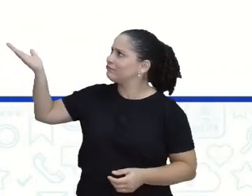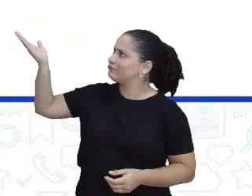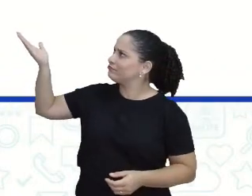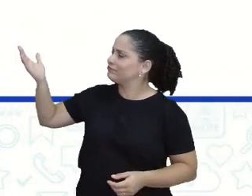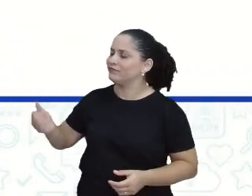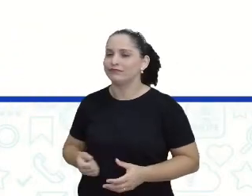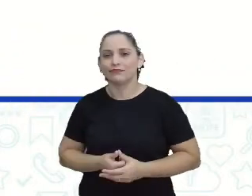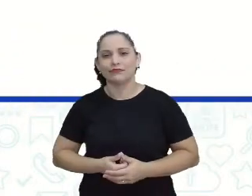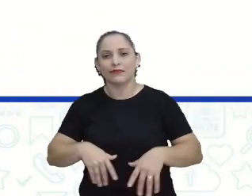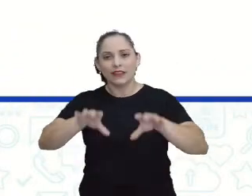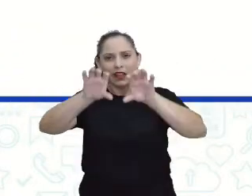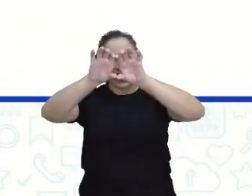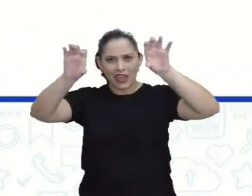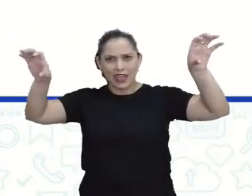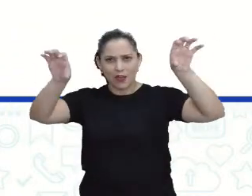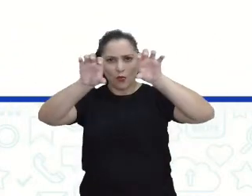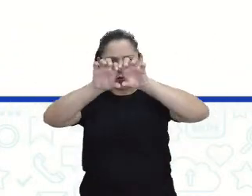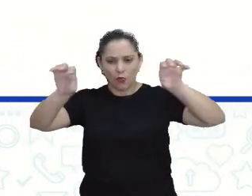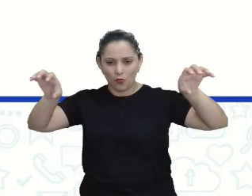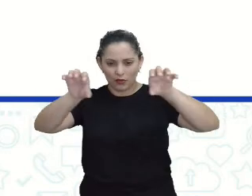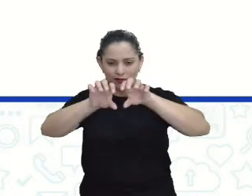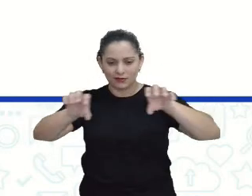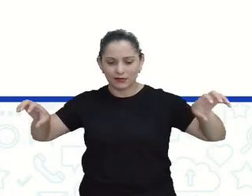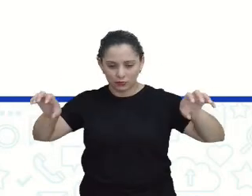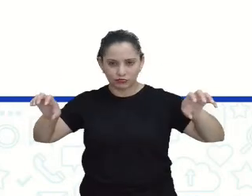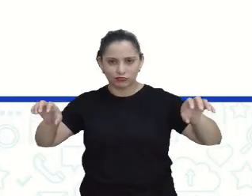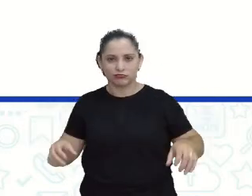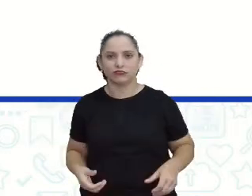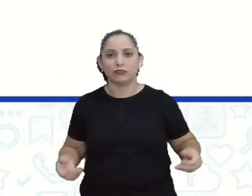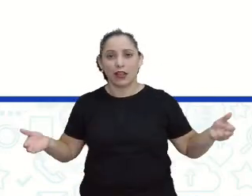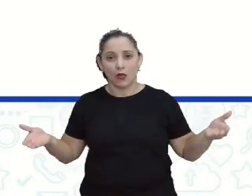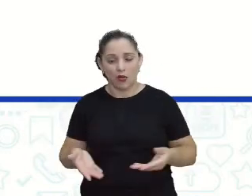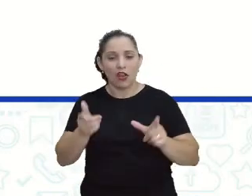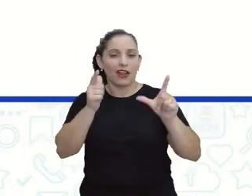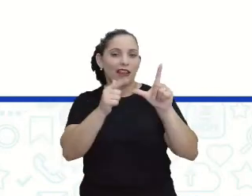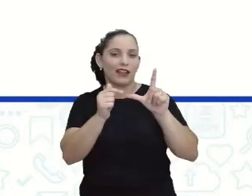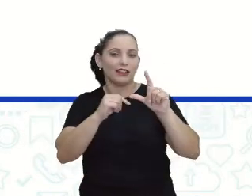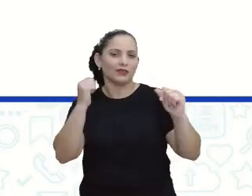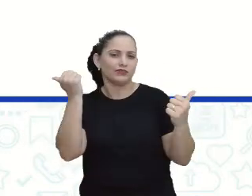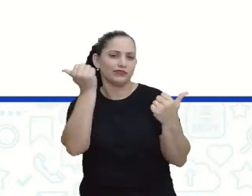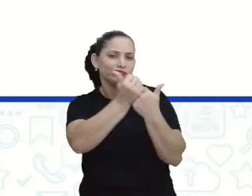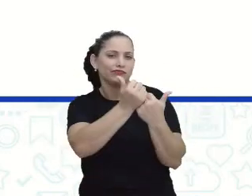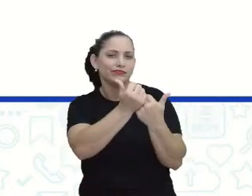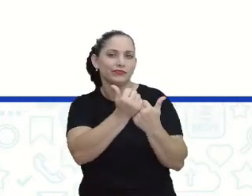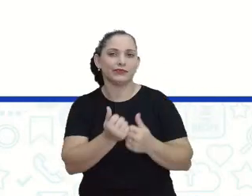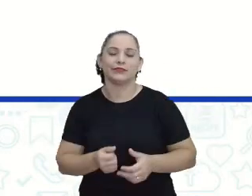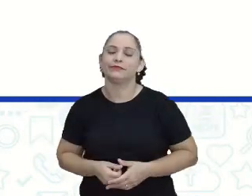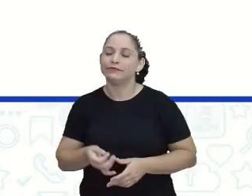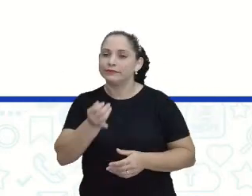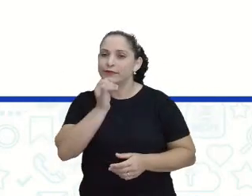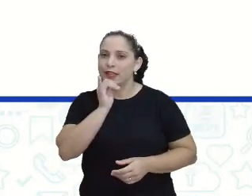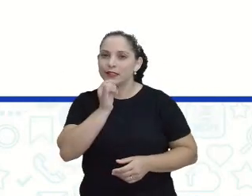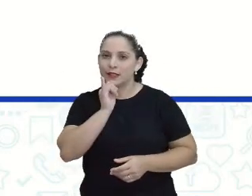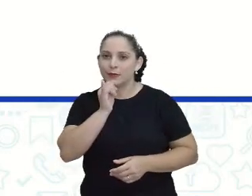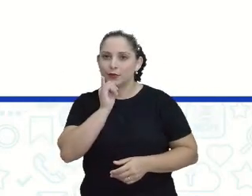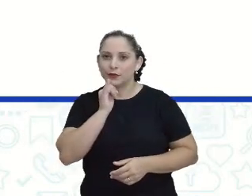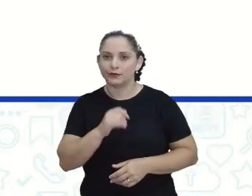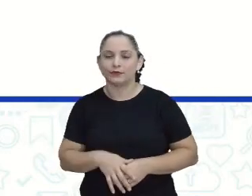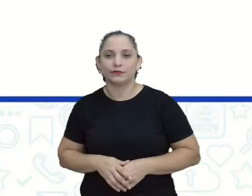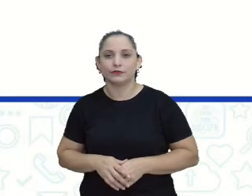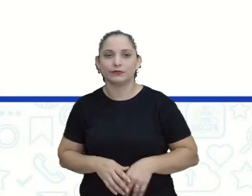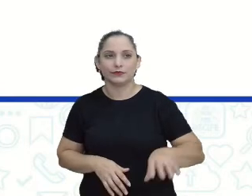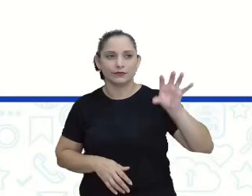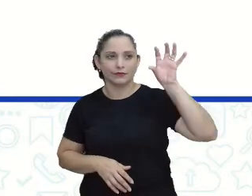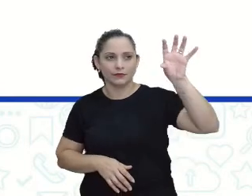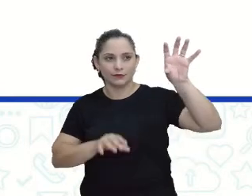fossem equações que no lugar dessas figuras aí eu tivesse letras? Então eu fiz uma escolha aleatória. Por exemplo, o trevo de 4